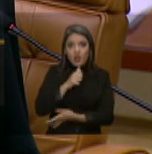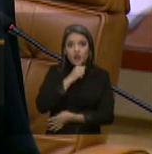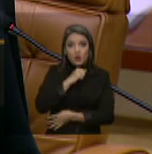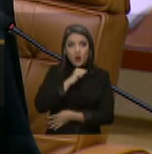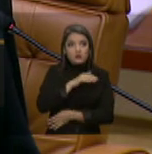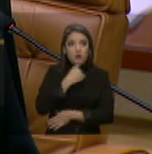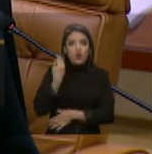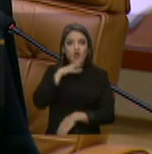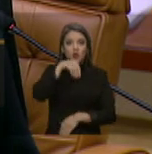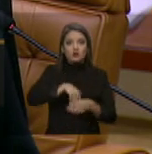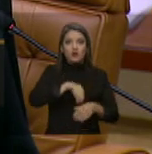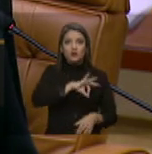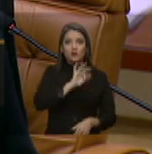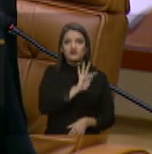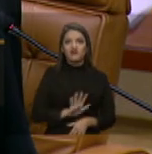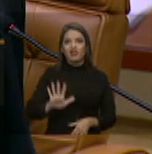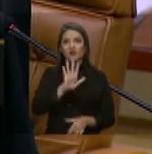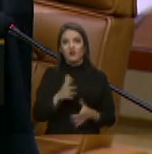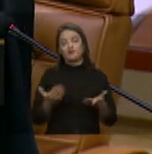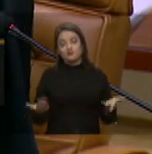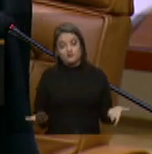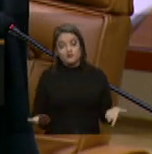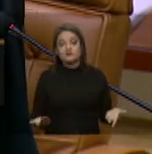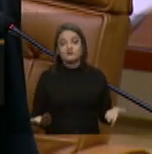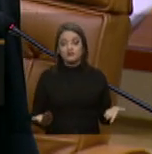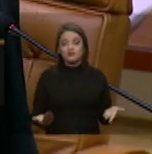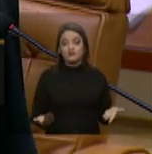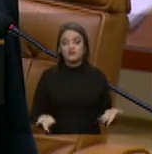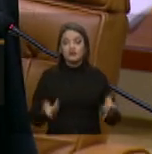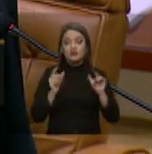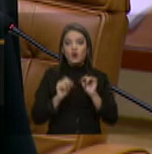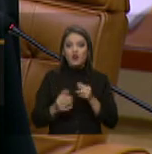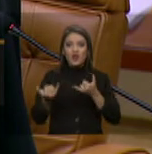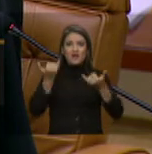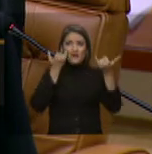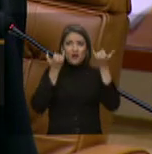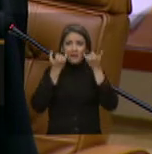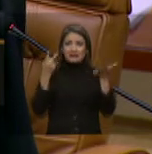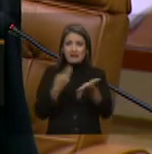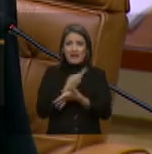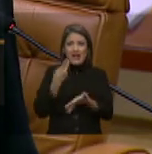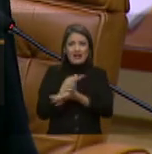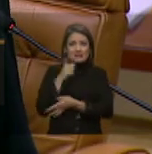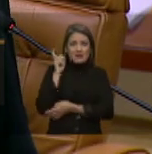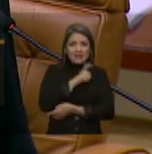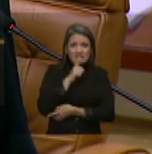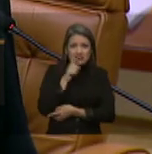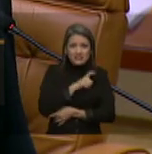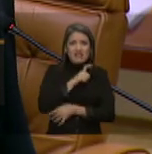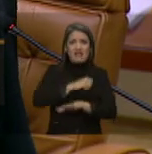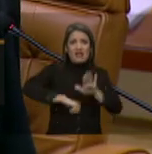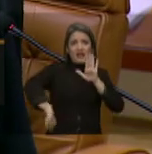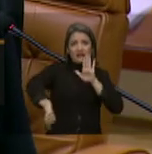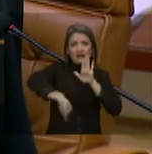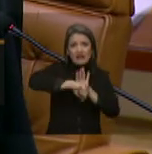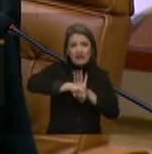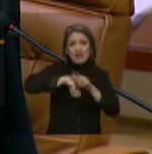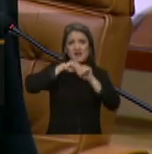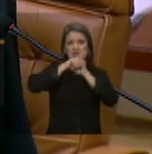na Polícia Federal Ou seja é uma indústria de desinformação é uma indústria de crimes